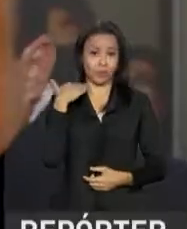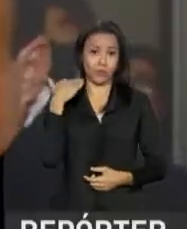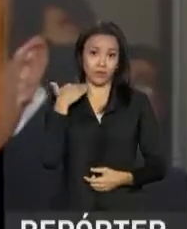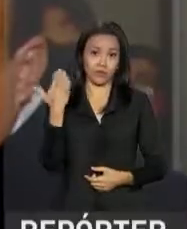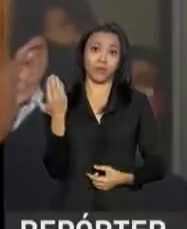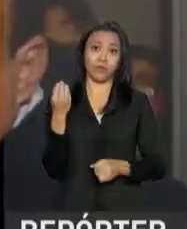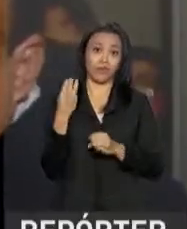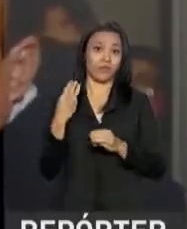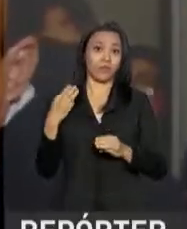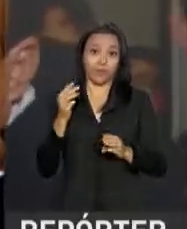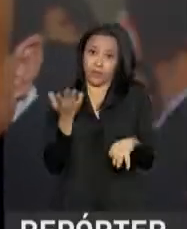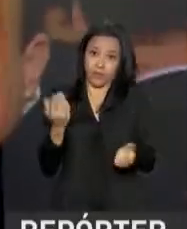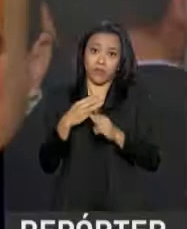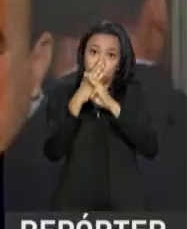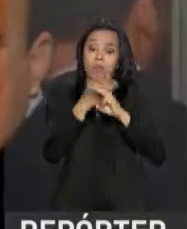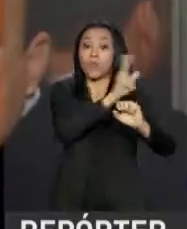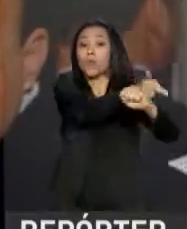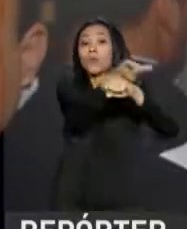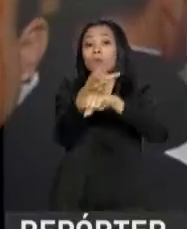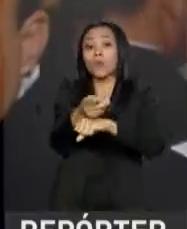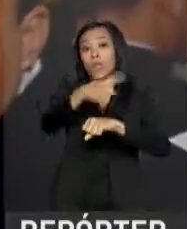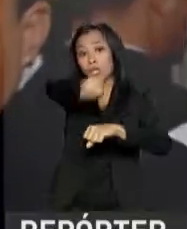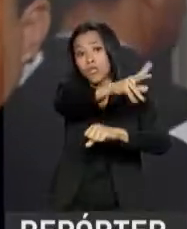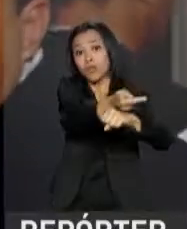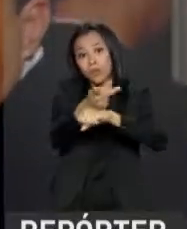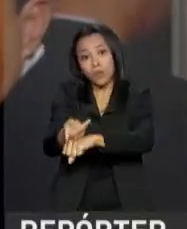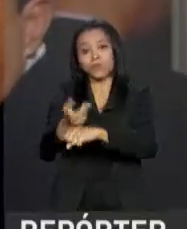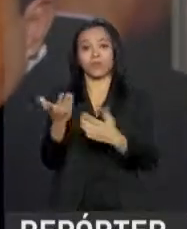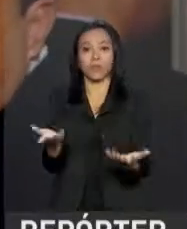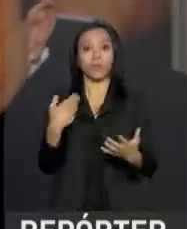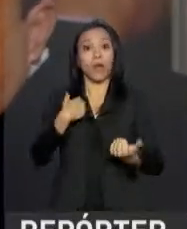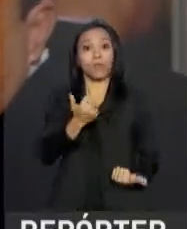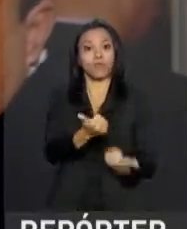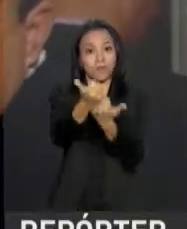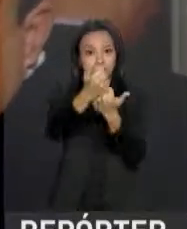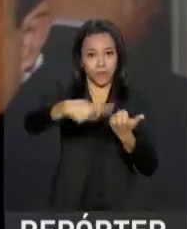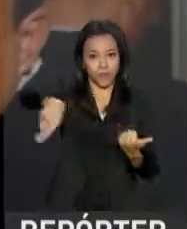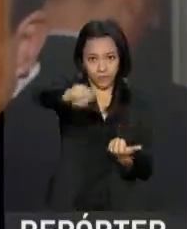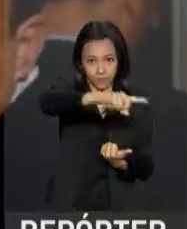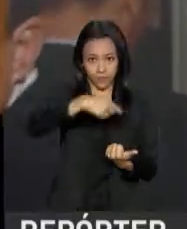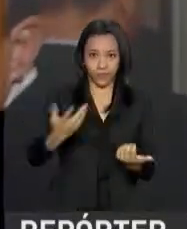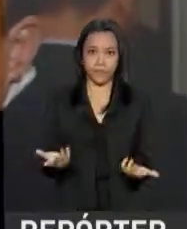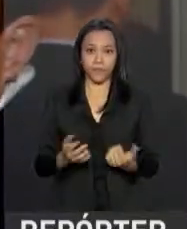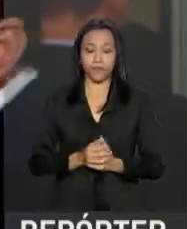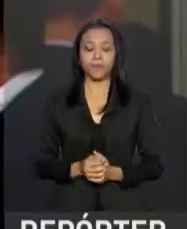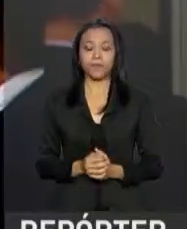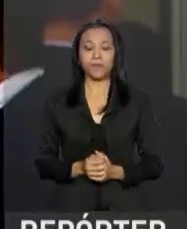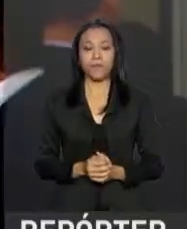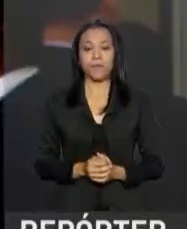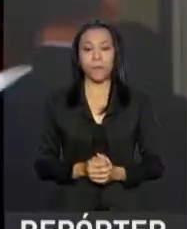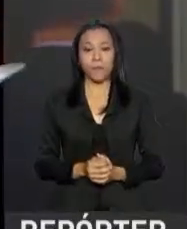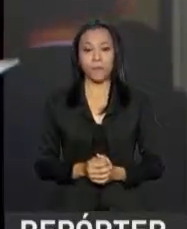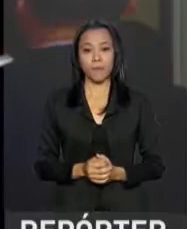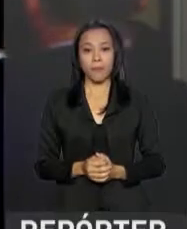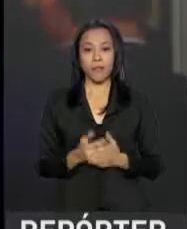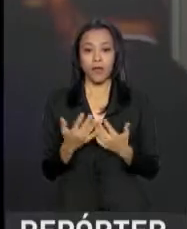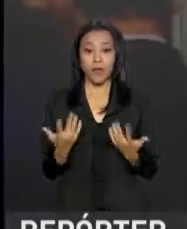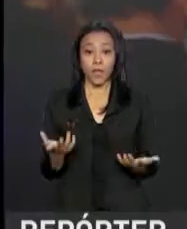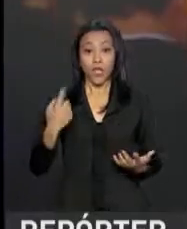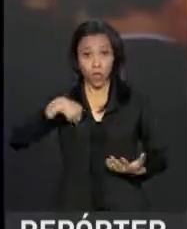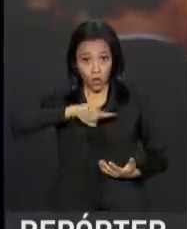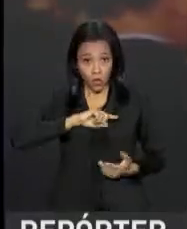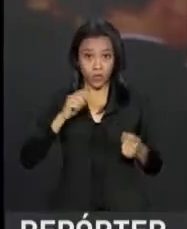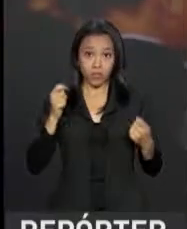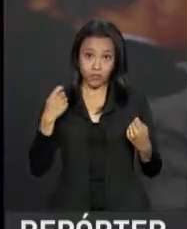nós lançamos bem de segurança é uma linha de financiamento para apoiar a segurança pública é na verdade estamos